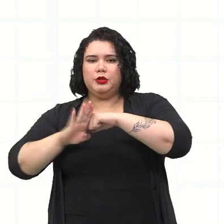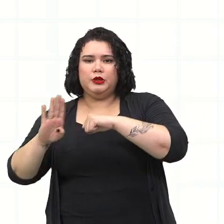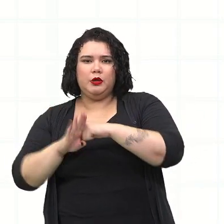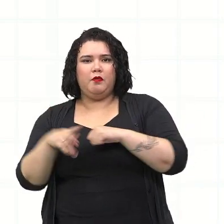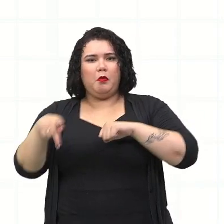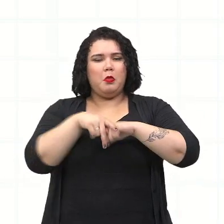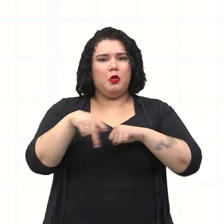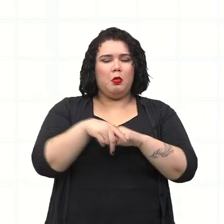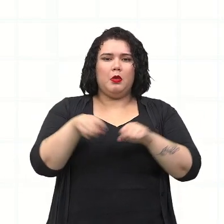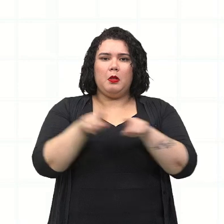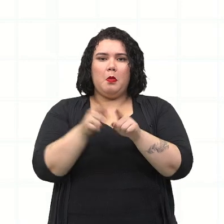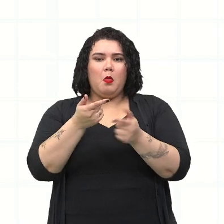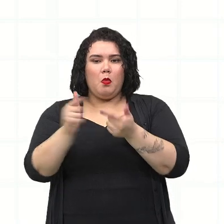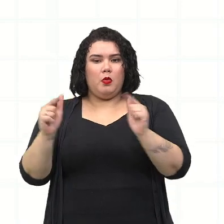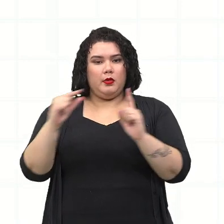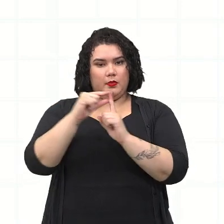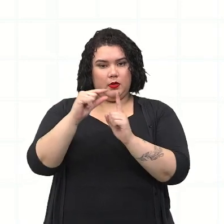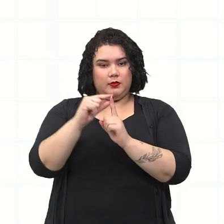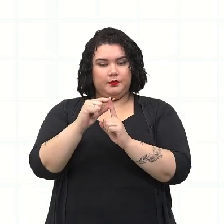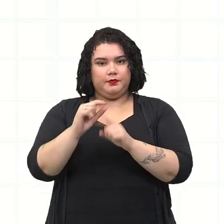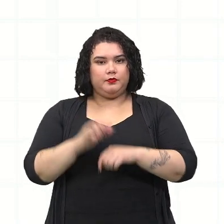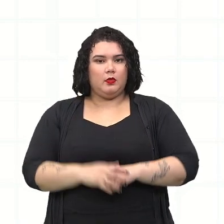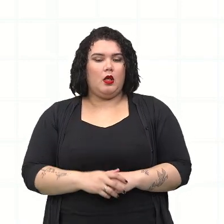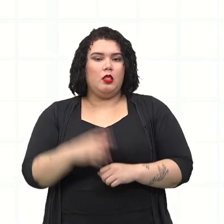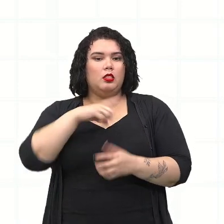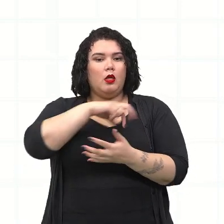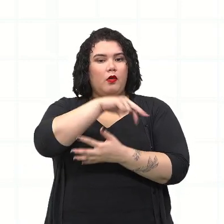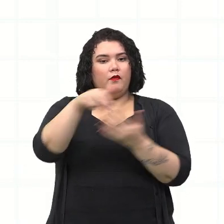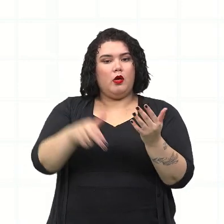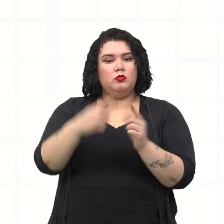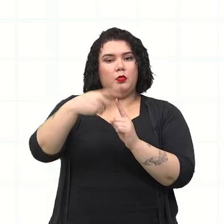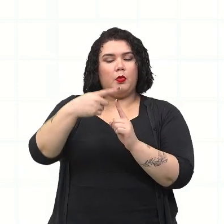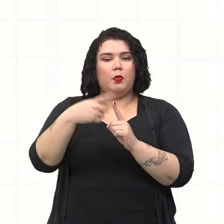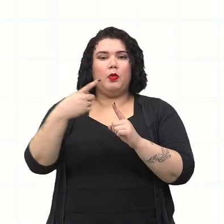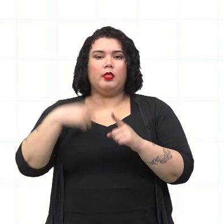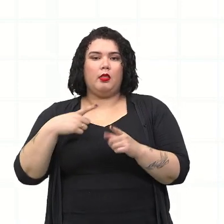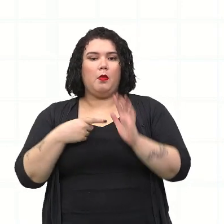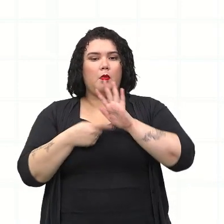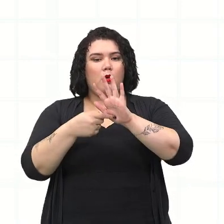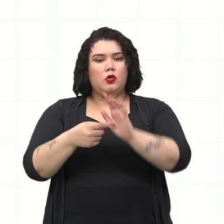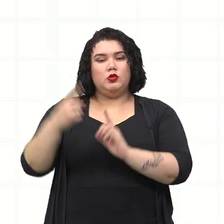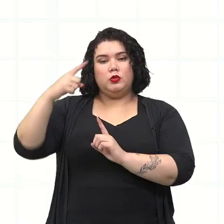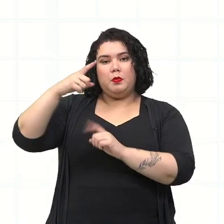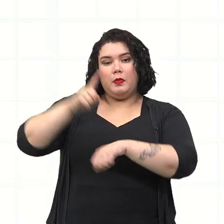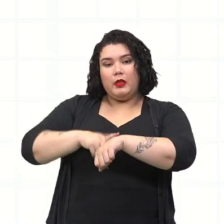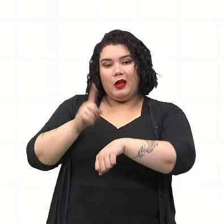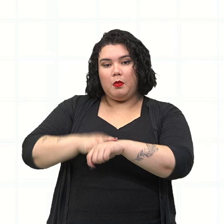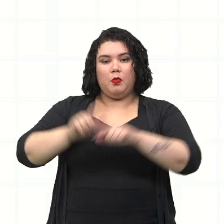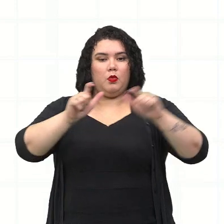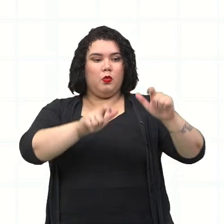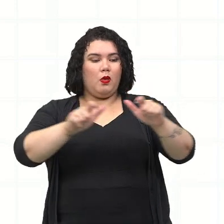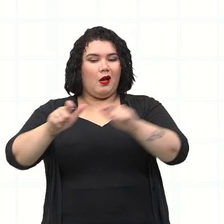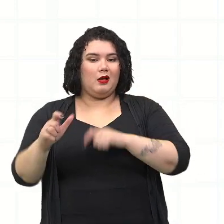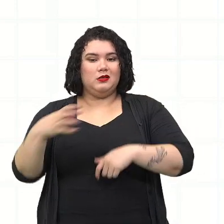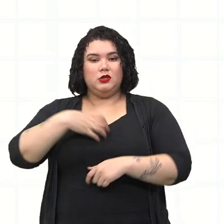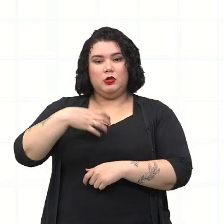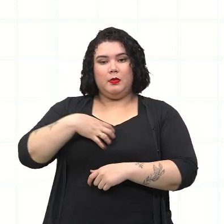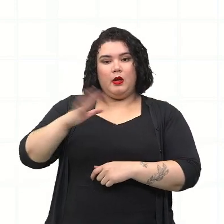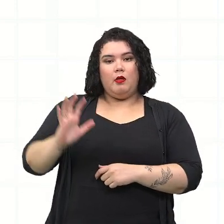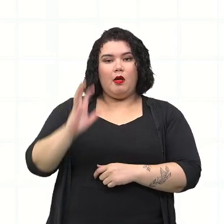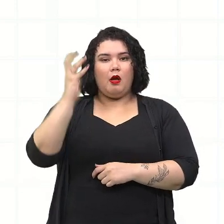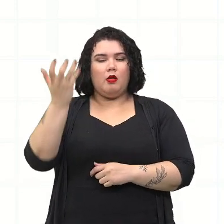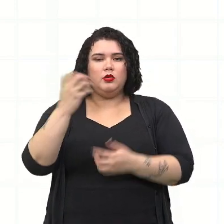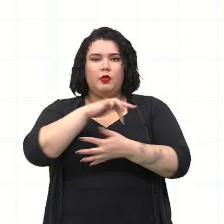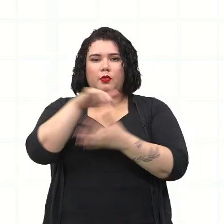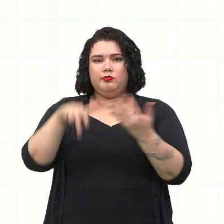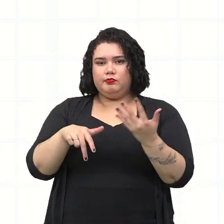também têm alguns tipos, porque indicam tempo, lugar, modo, causa e entre outras relações. E a gente